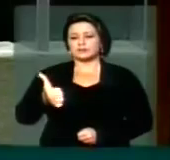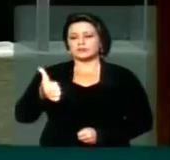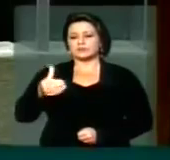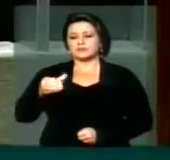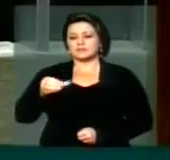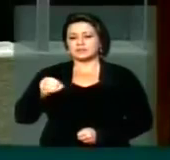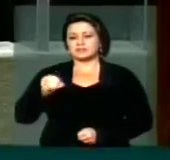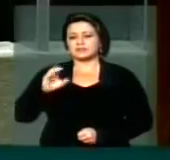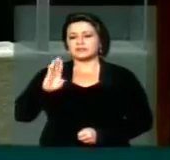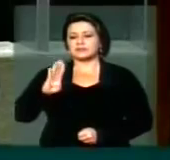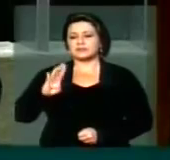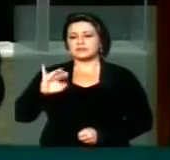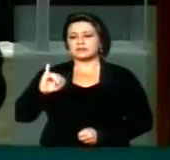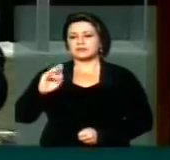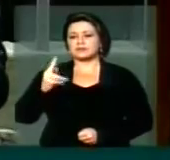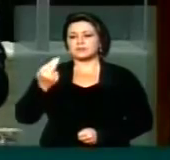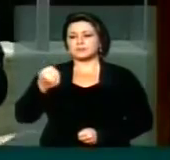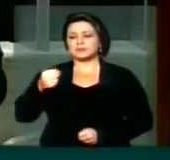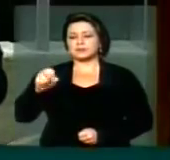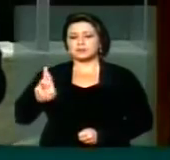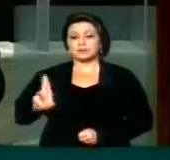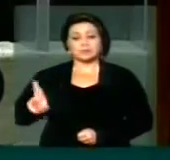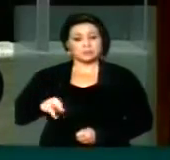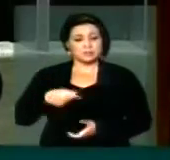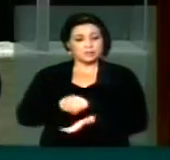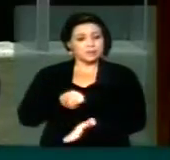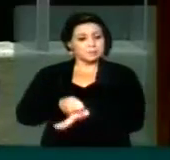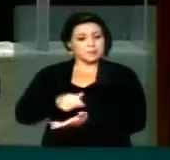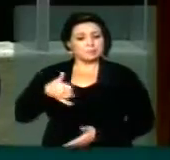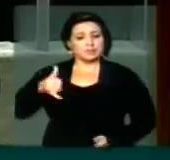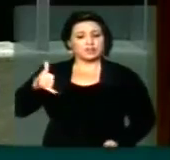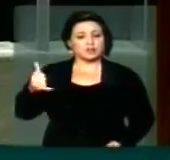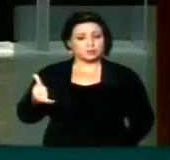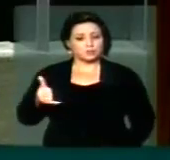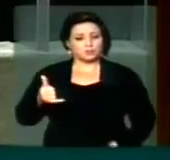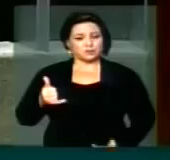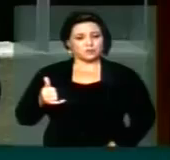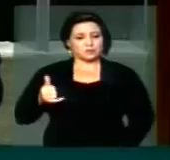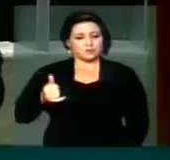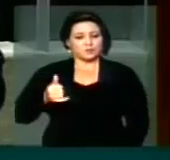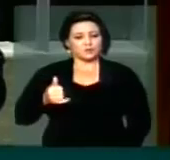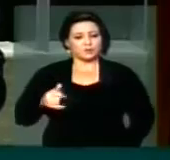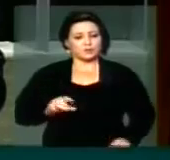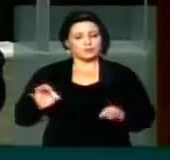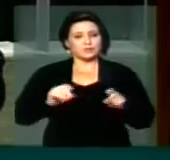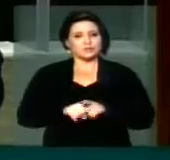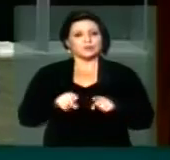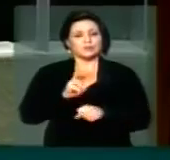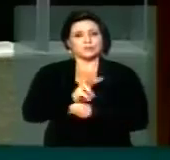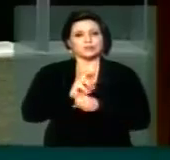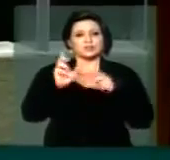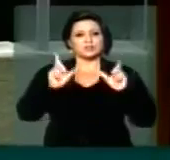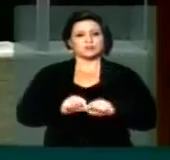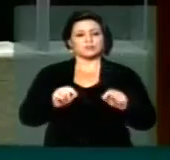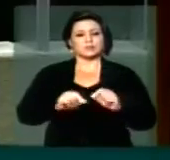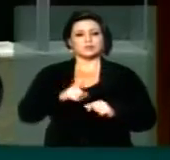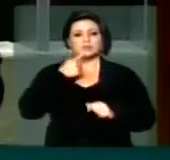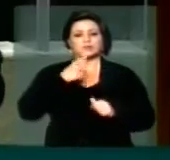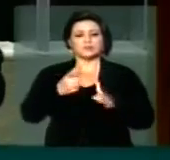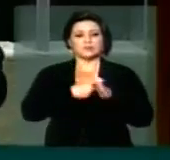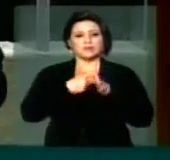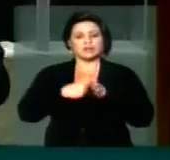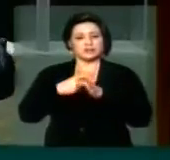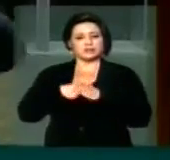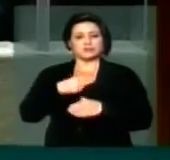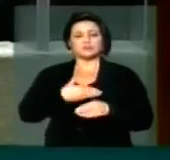910 bilhões de reais para pagar juros e amortizações da dívida pública com a rolagem